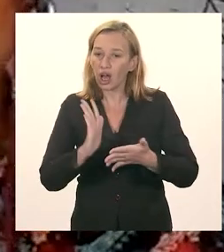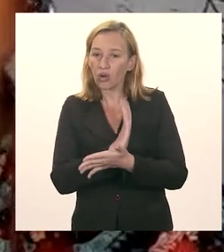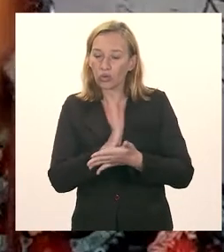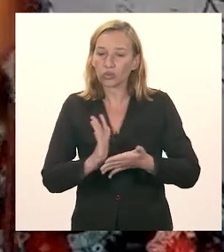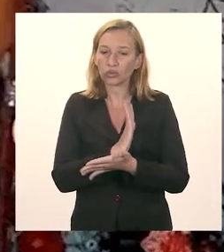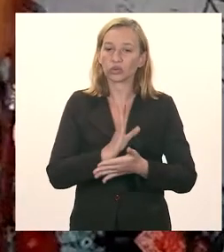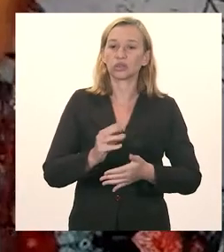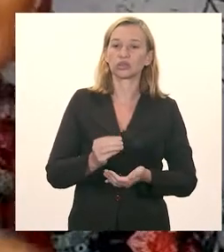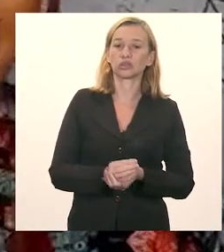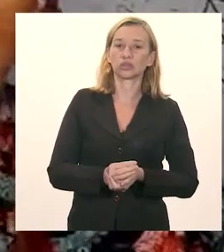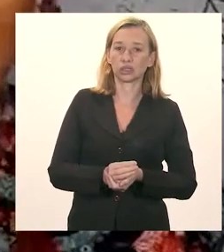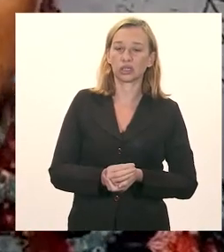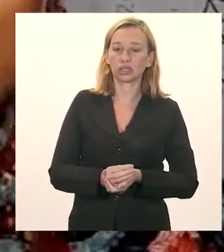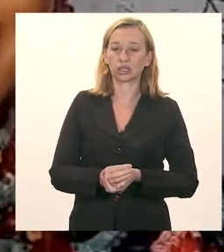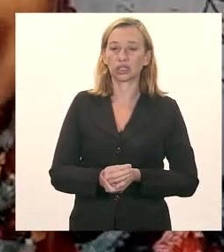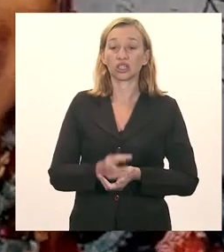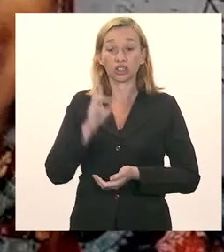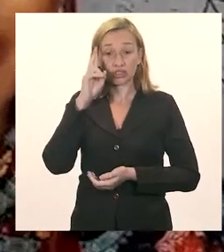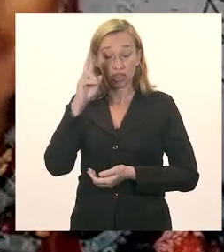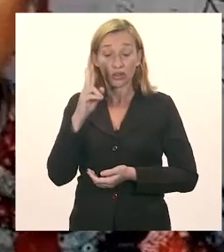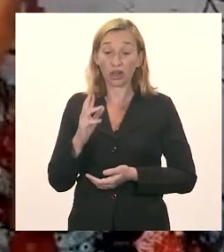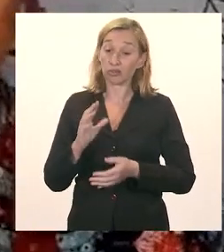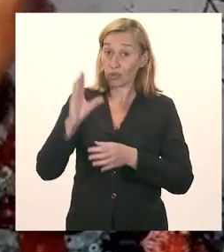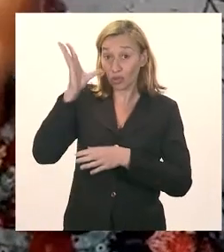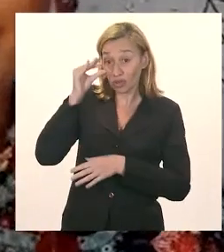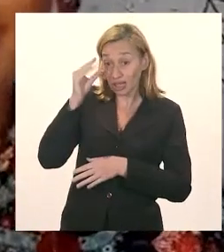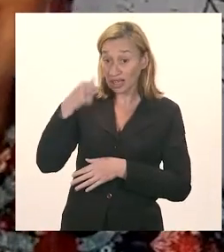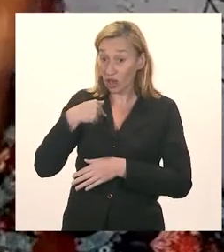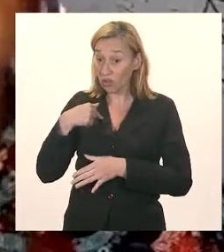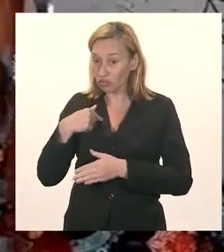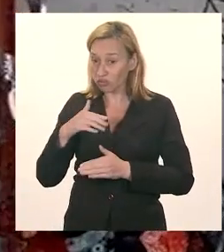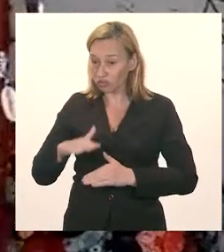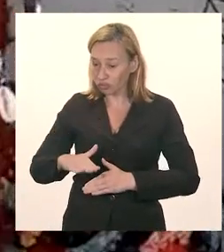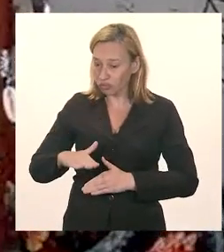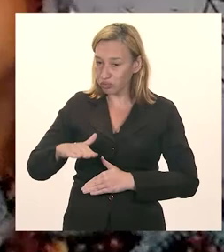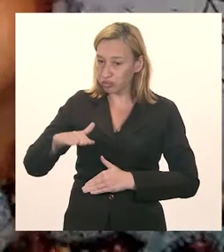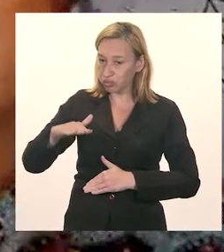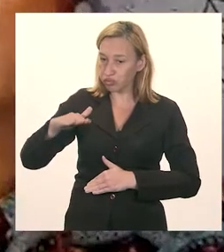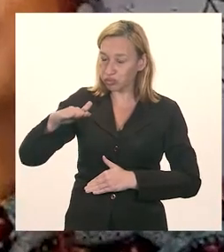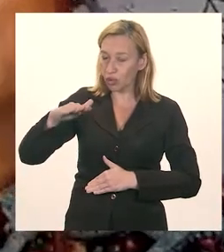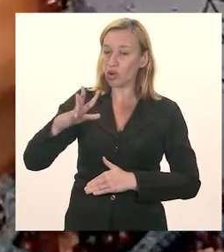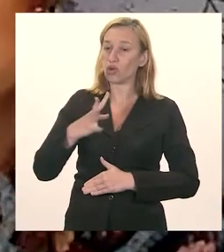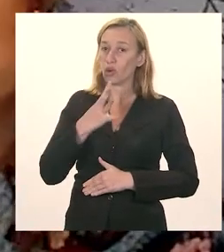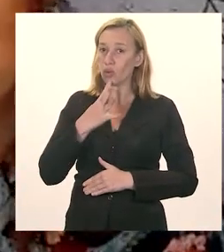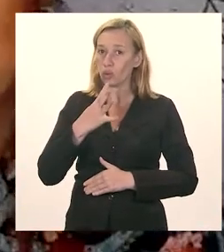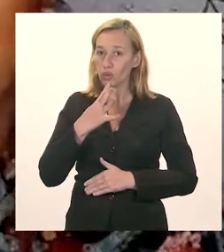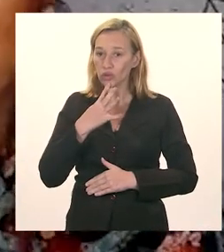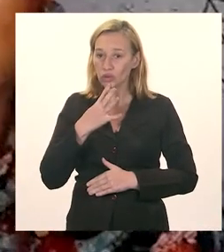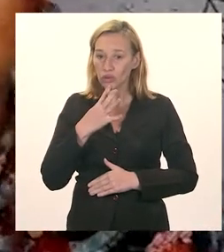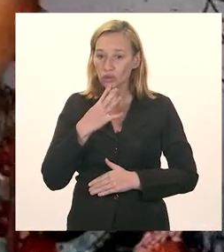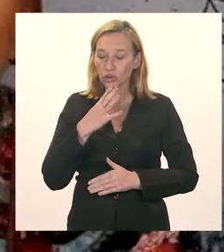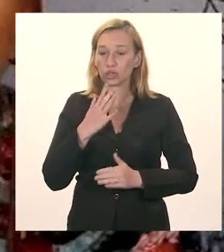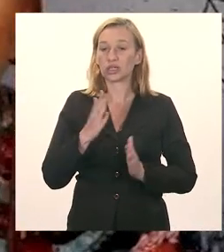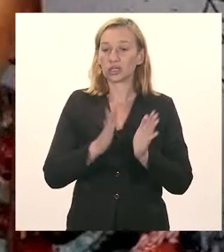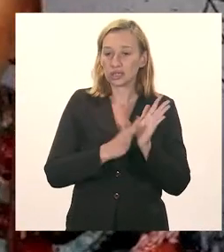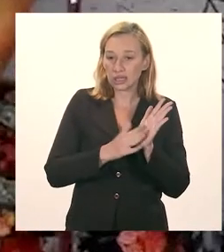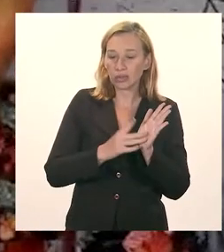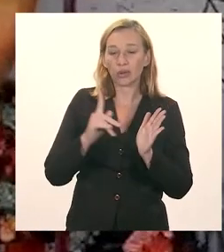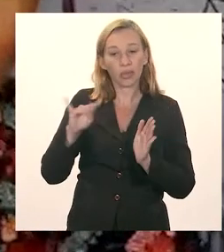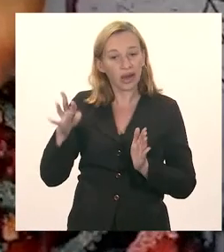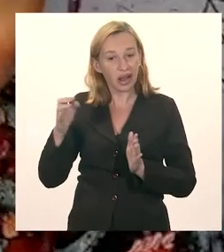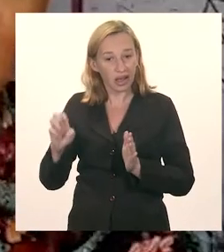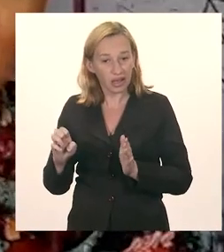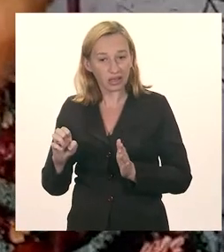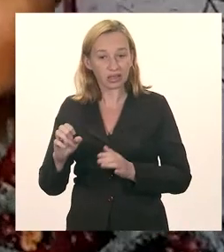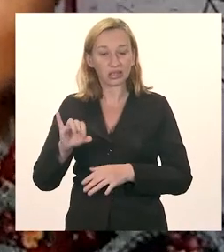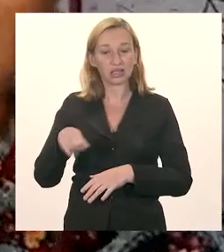alguns mestres, e aí nessa minha curiosidade eu fui crescendo, e aí eu fui conhecer o Samba de Pareia, né, que é no